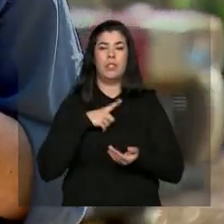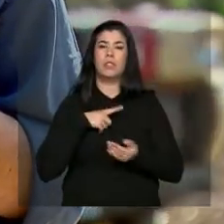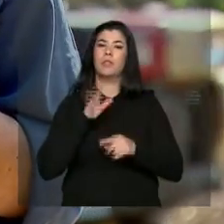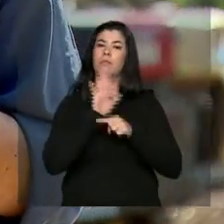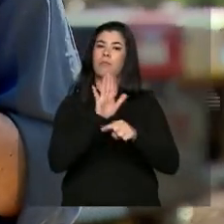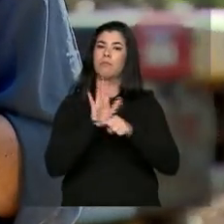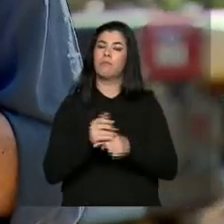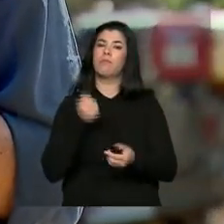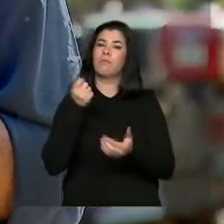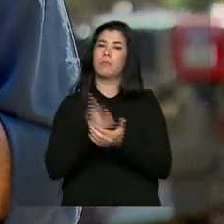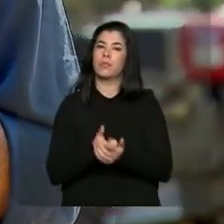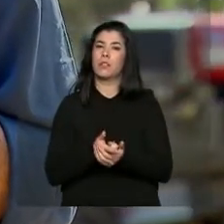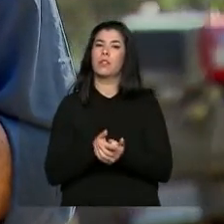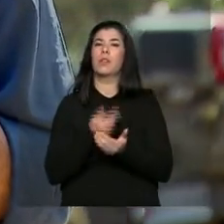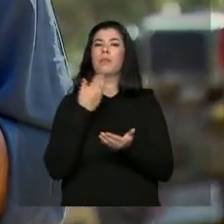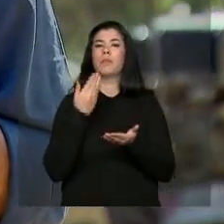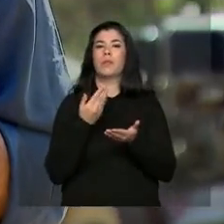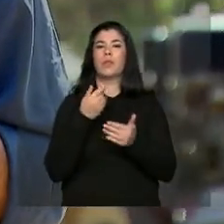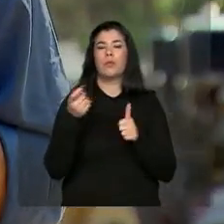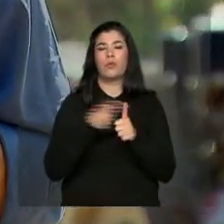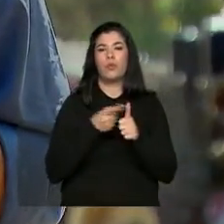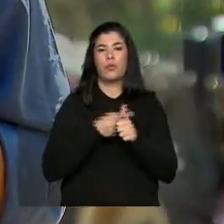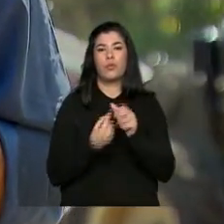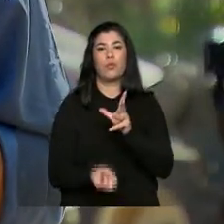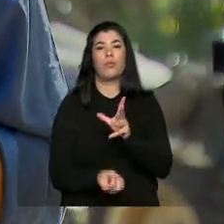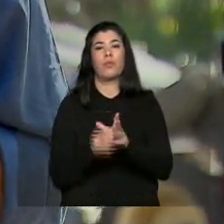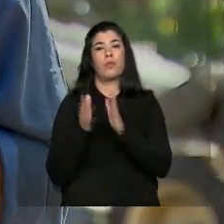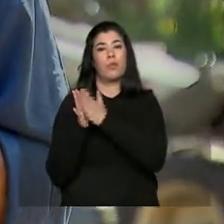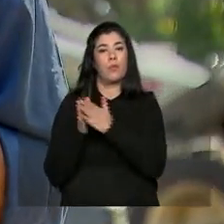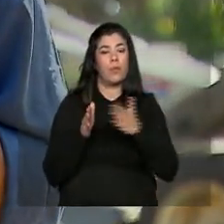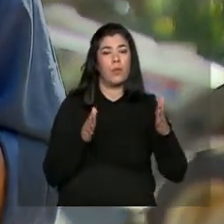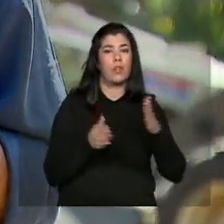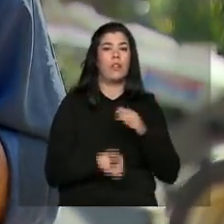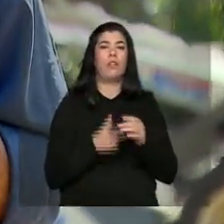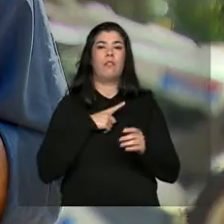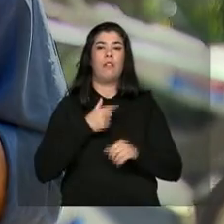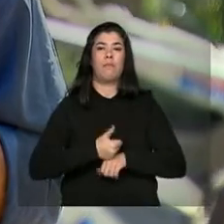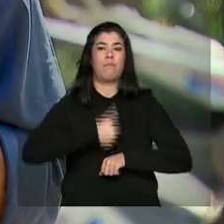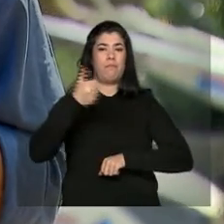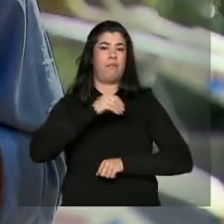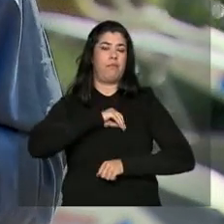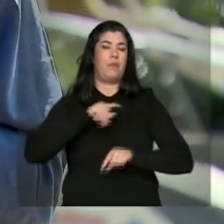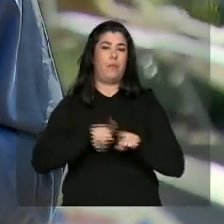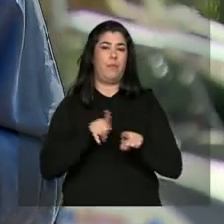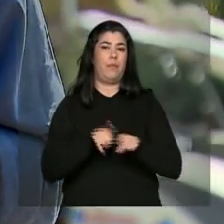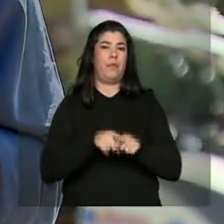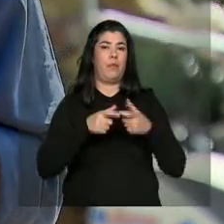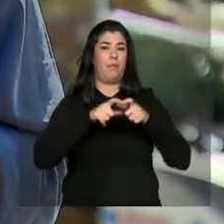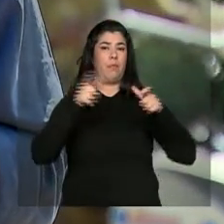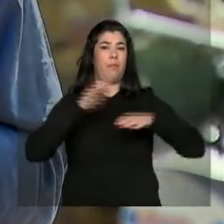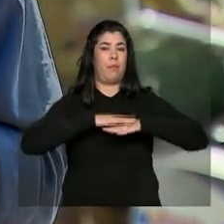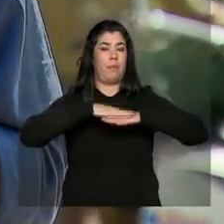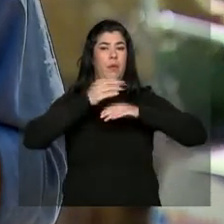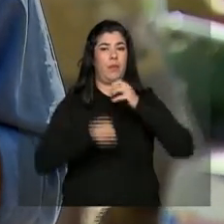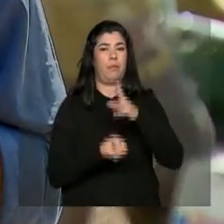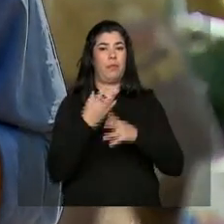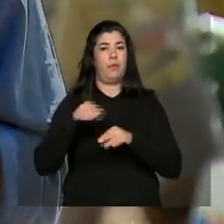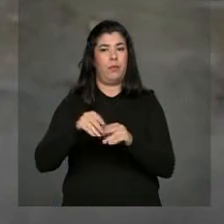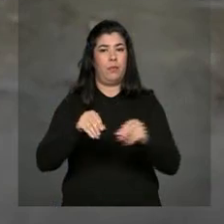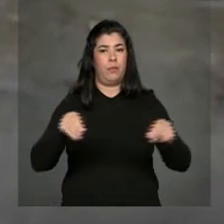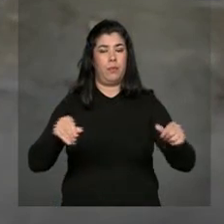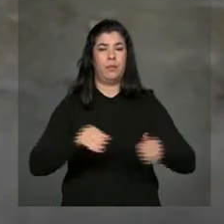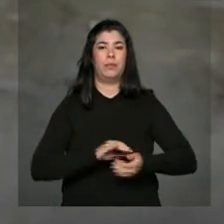custear despesas com a produção durante a safra, gerando mais renda e aumentando a produtividade no